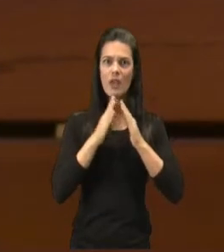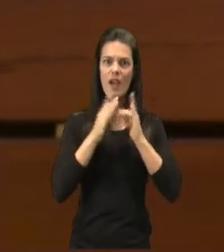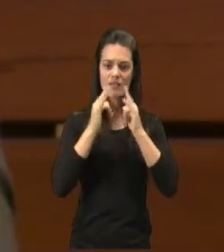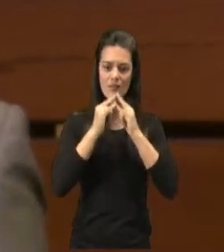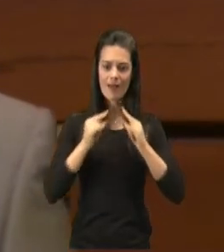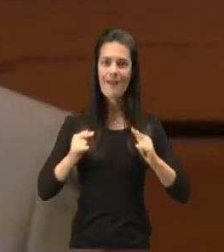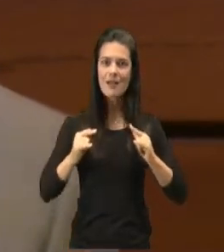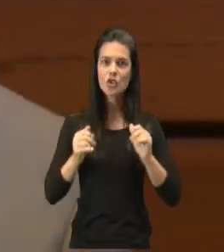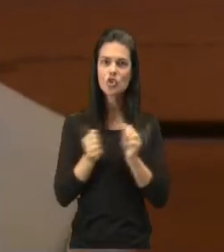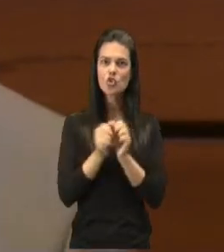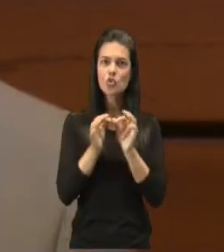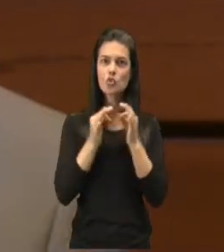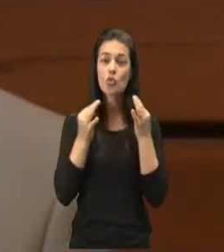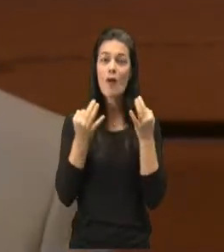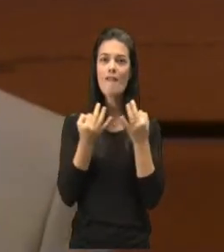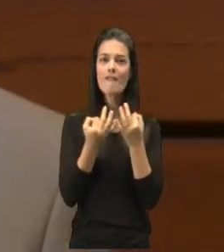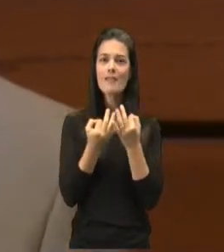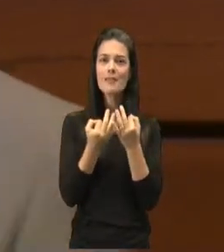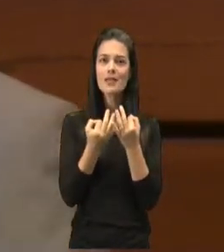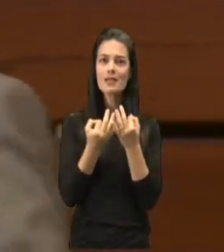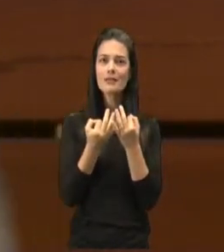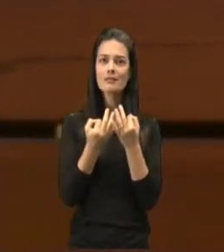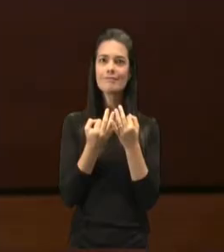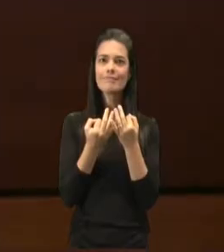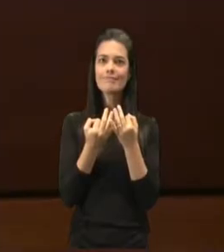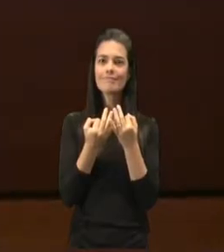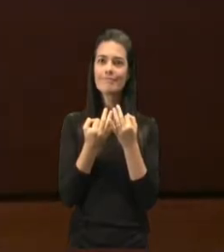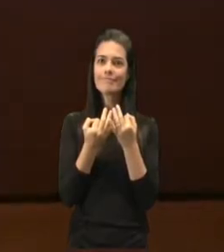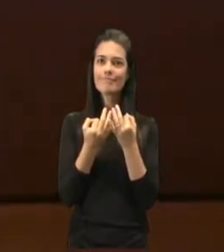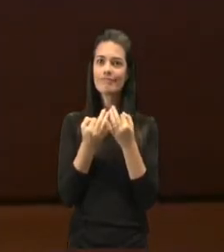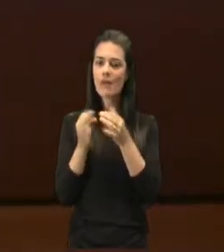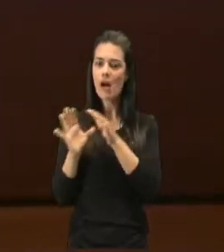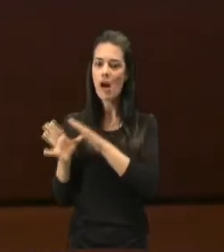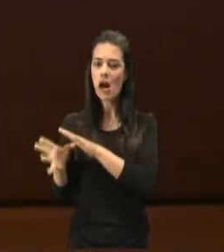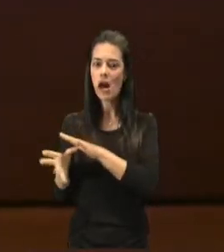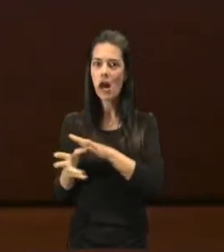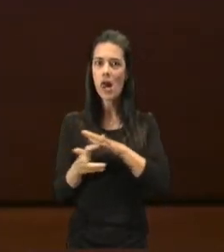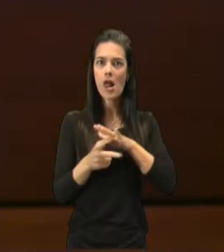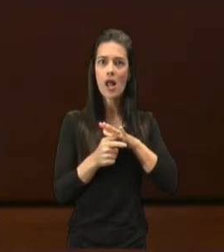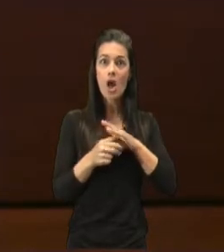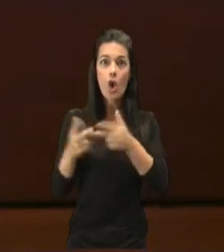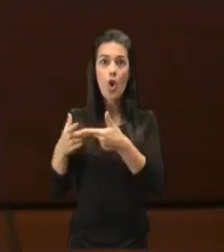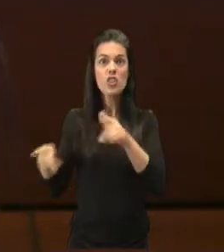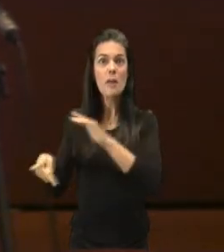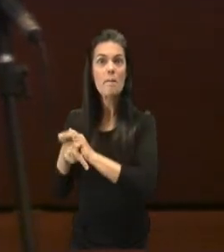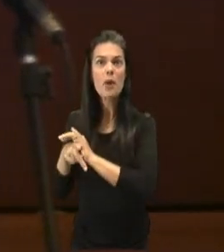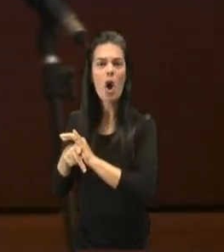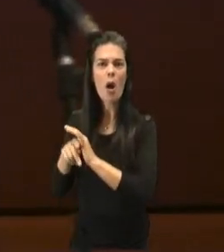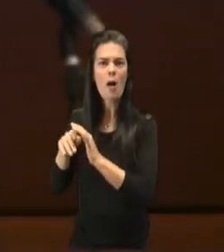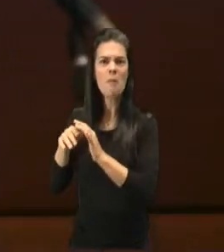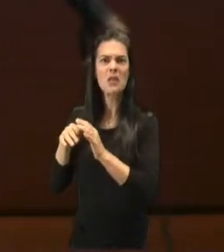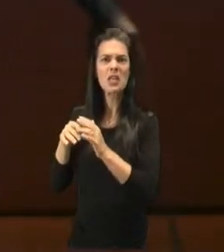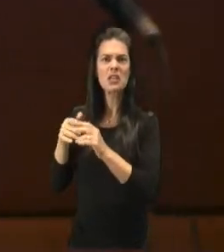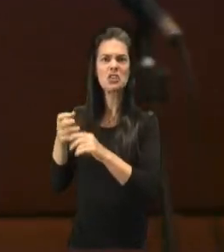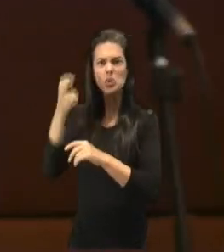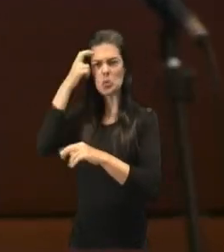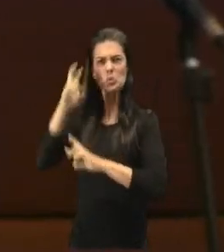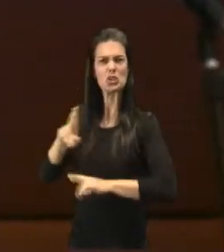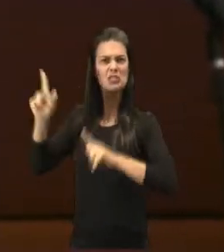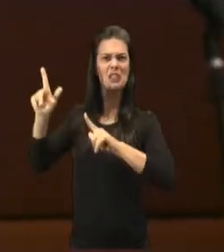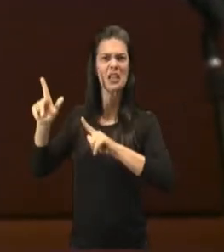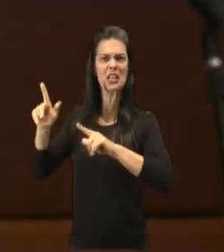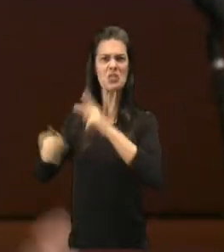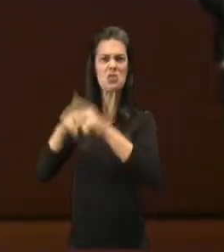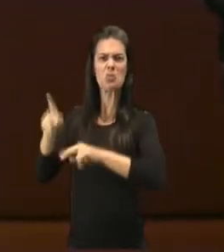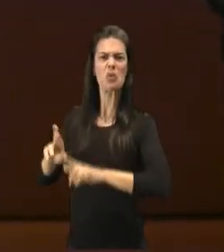foi a consequência? O povo todo foi derrotado, e Josué ficou impressionado. Mas como assim? Nós lutamos contra Jericó, fomos